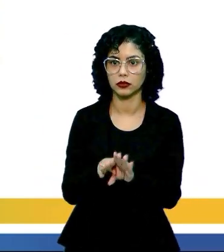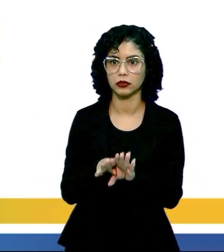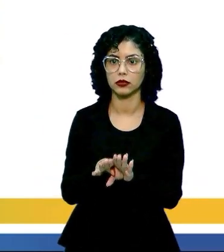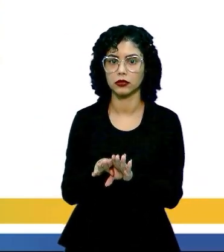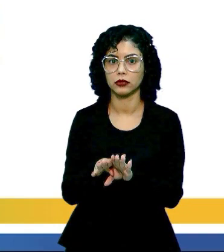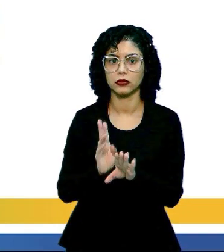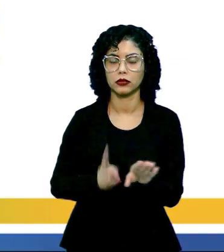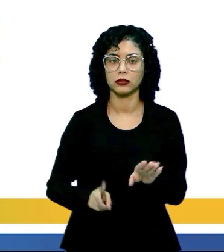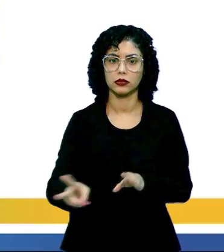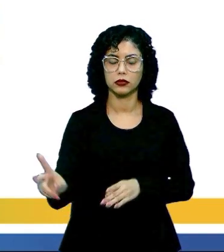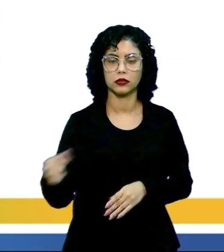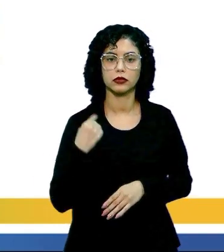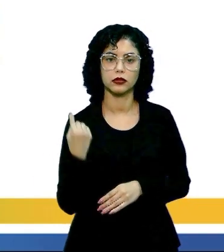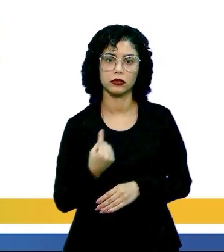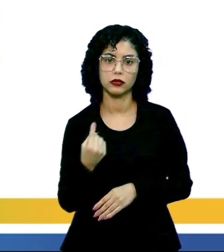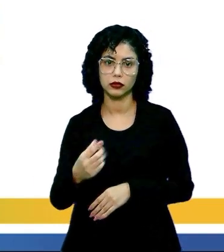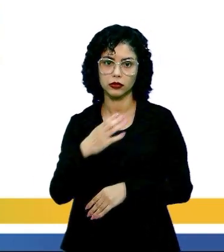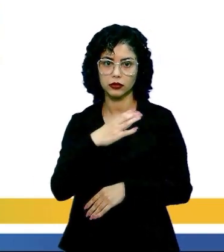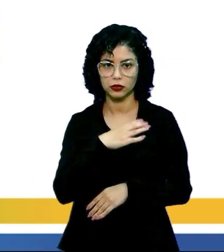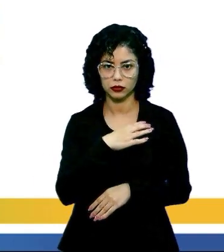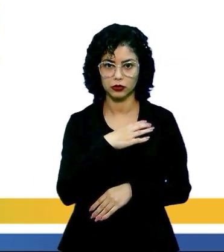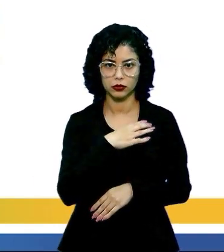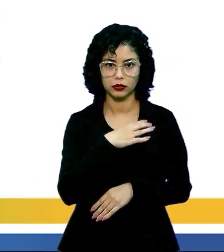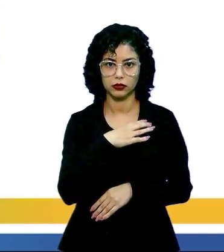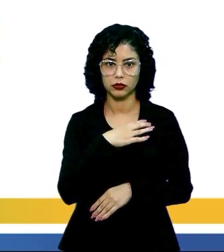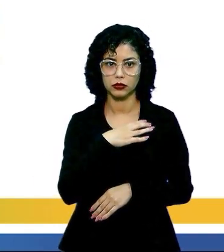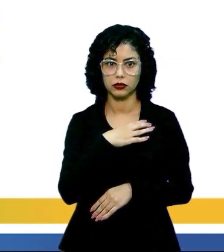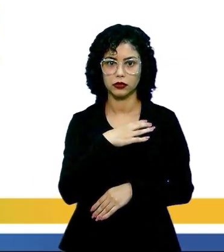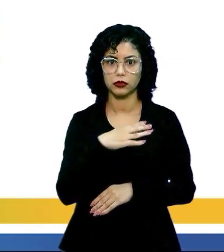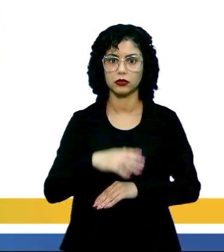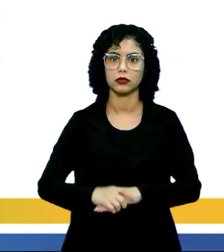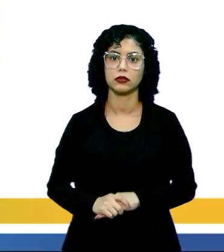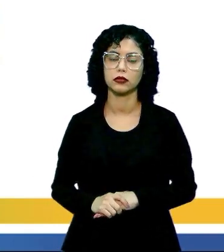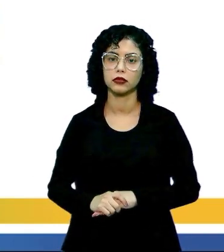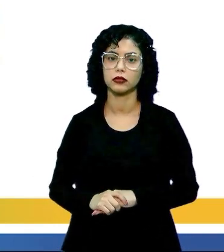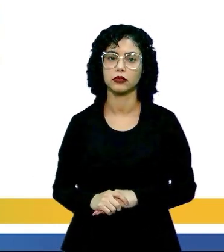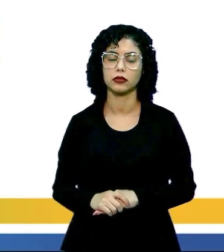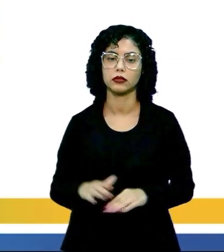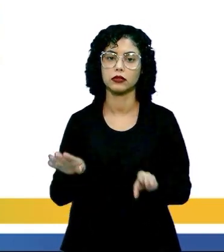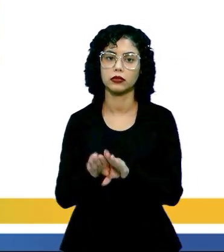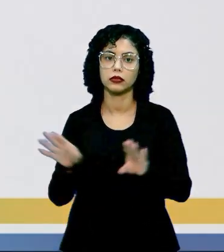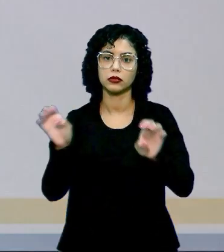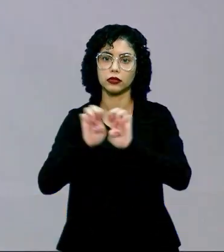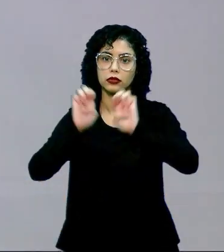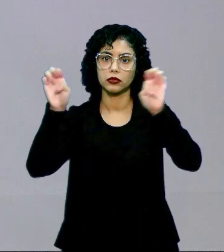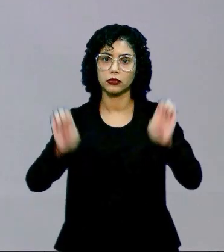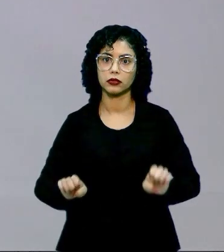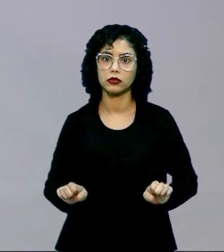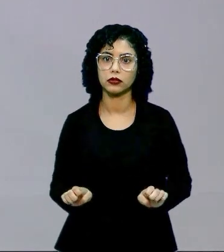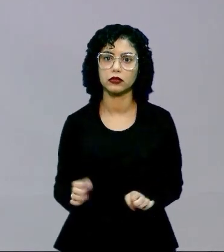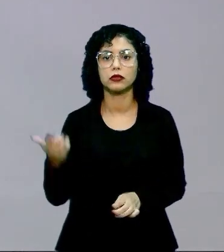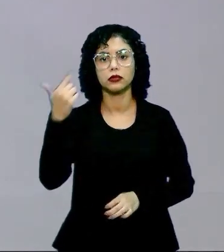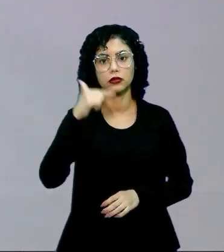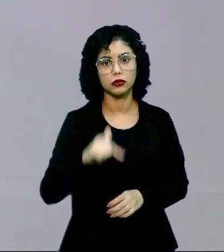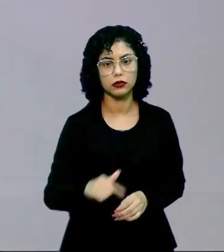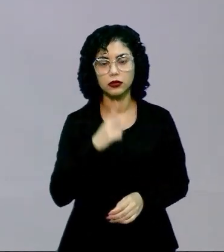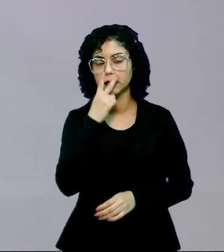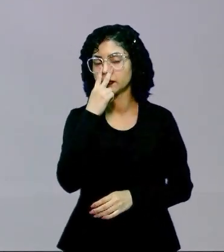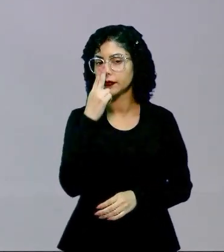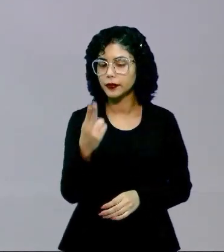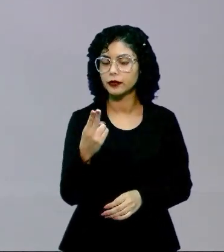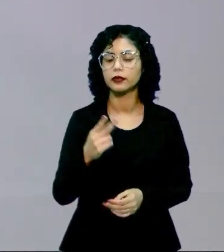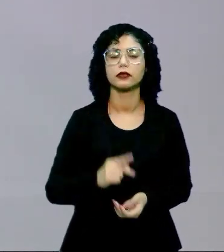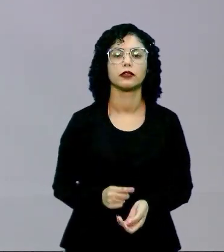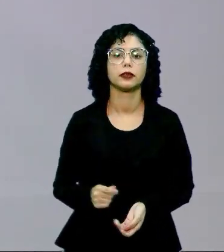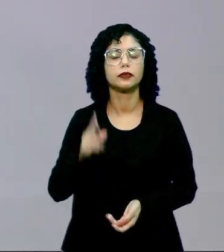os patrícios continuaram sozinhos com os seus clientes. Olha aí a estrutura romana novamente aparecendo,